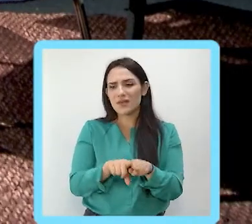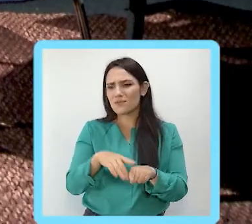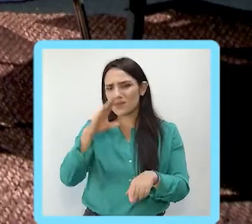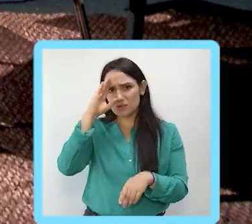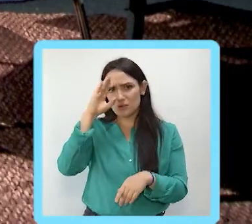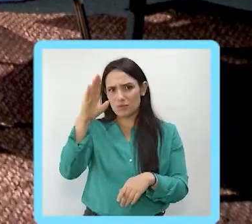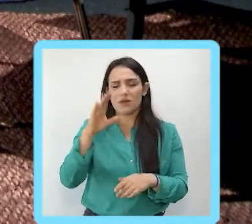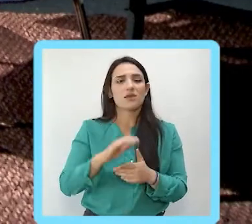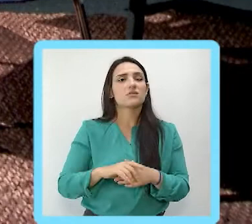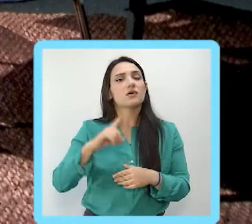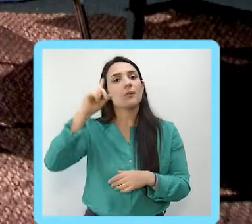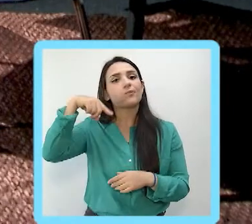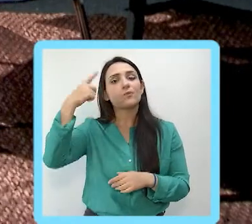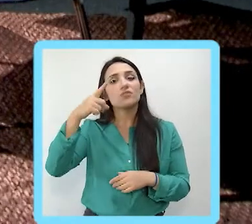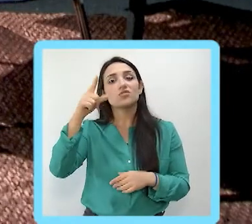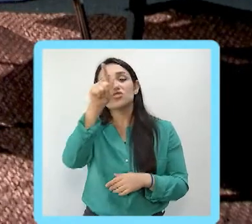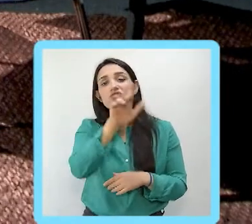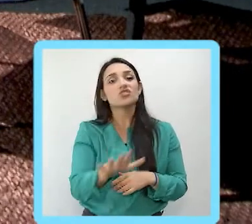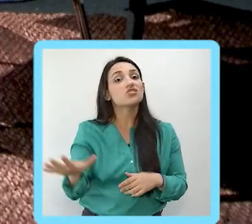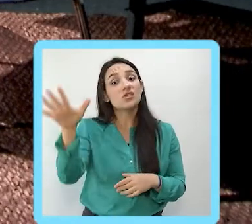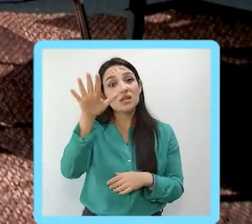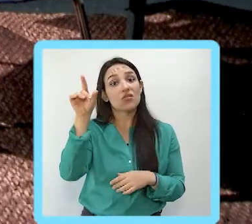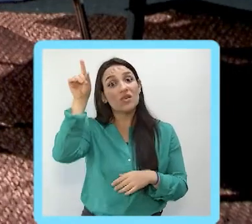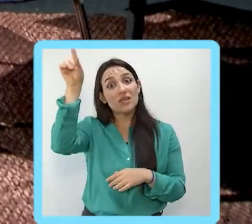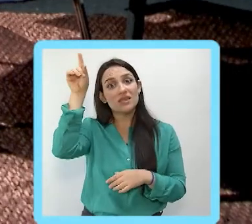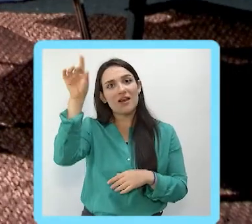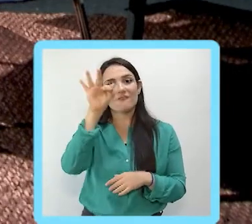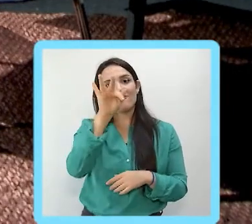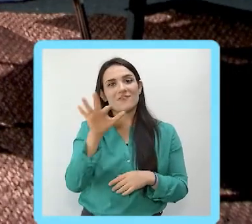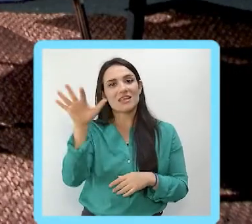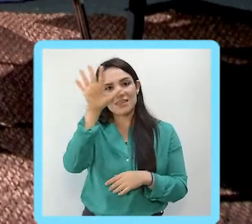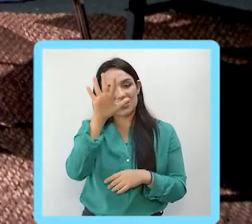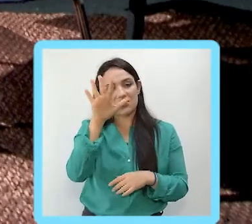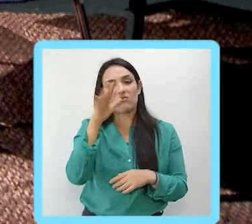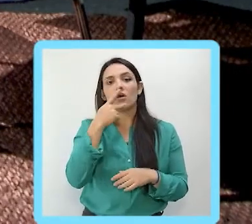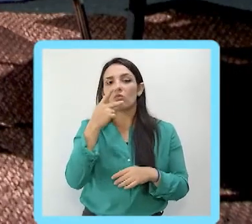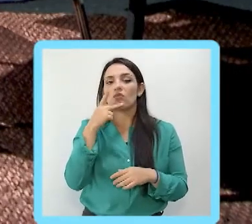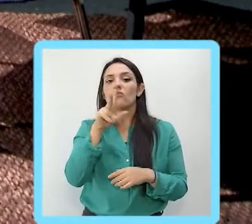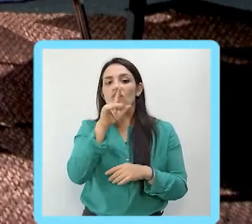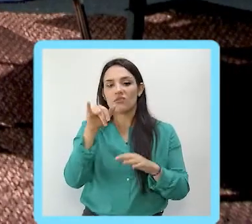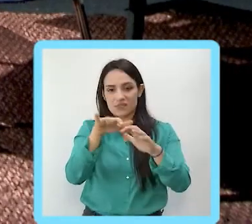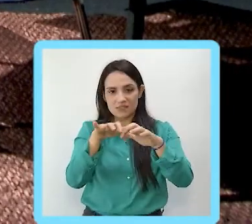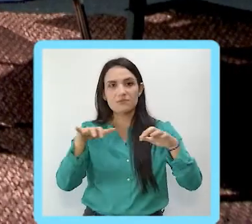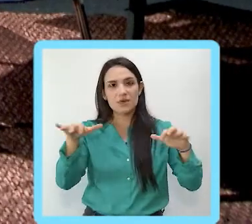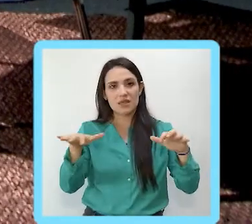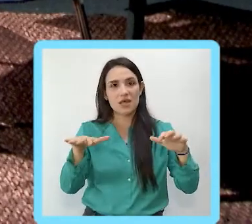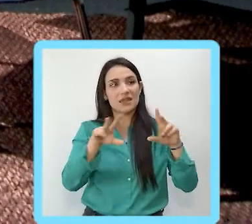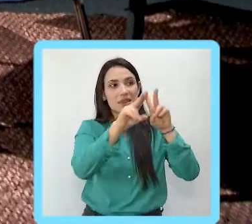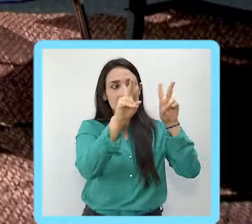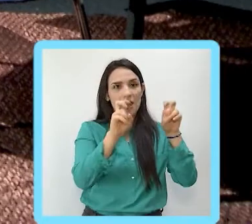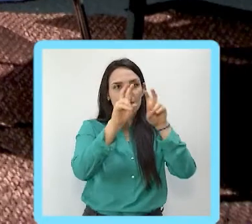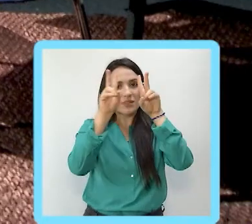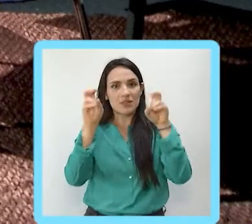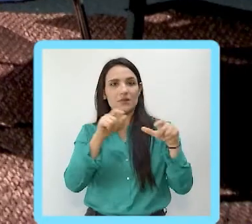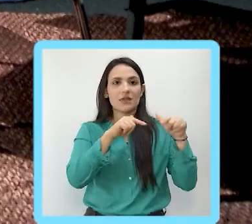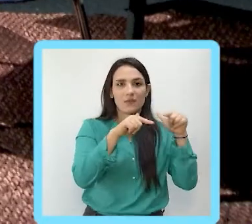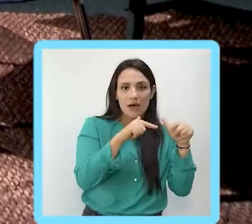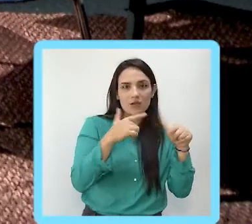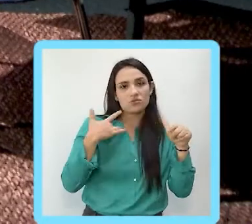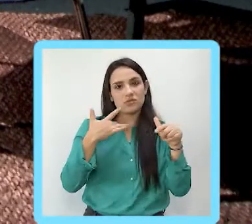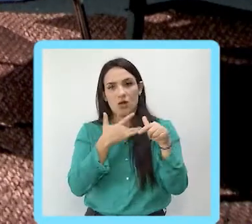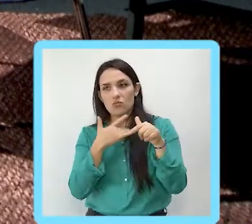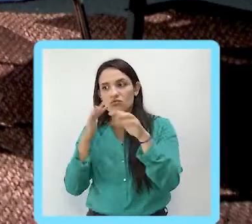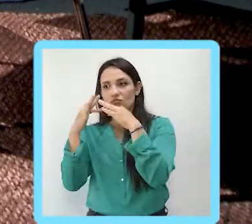União. Eles já estavam se organizando nesse sentido, de trabalhar por temática. E o que a gente ganha? A gente